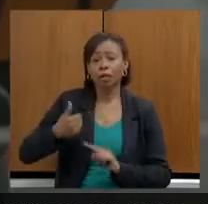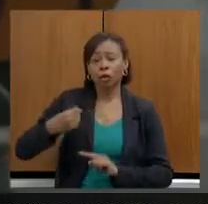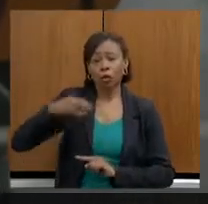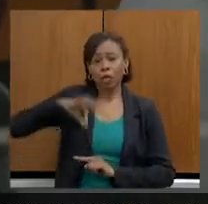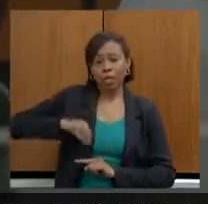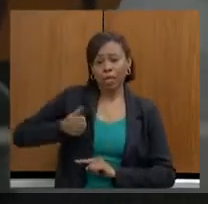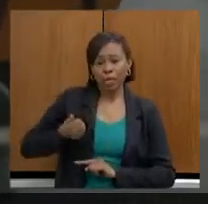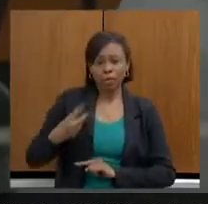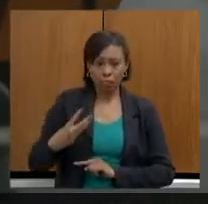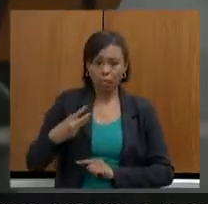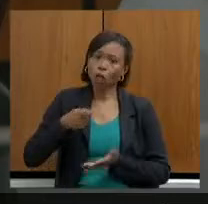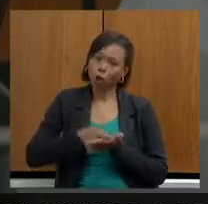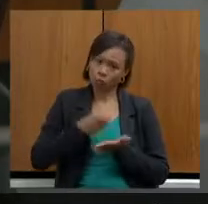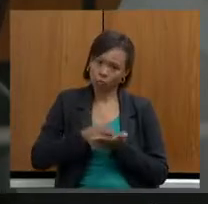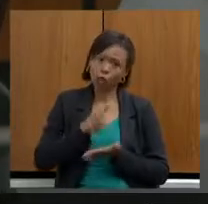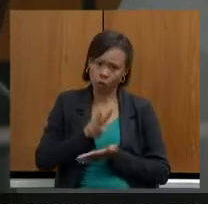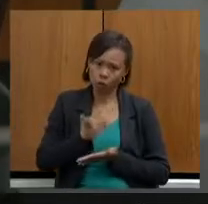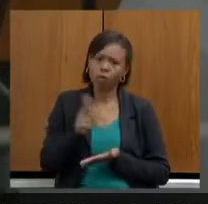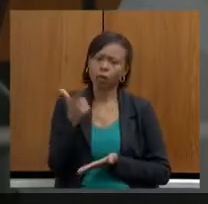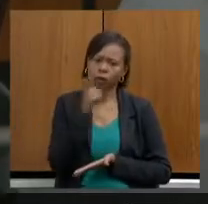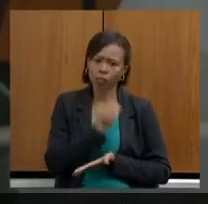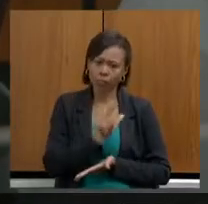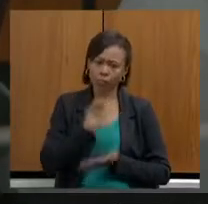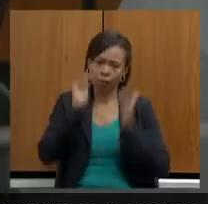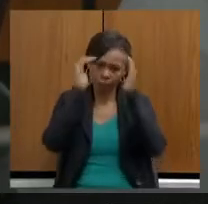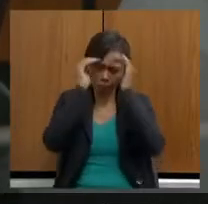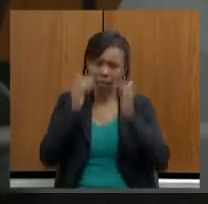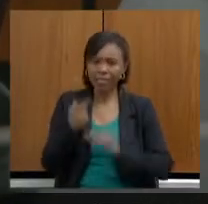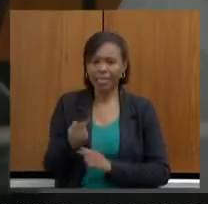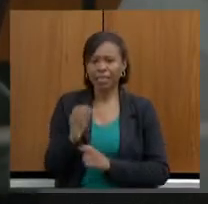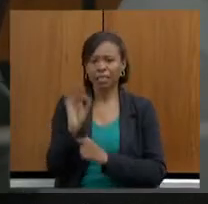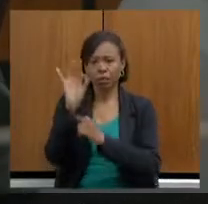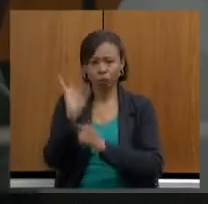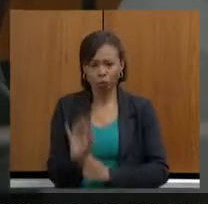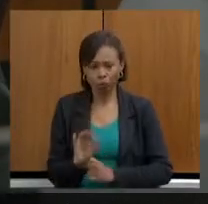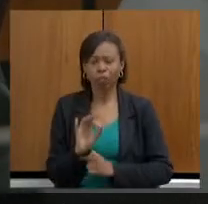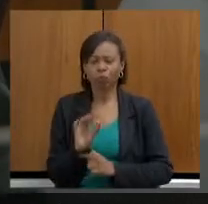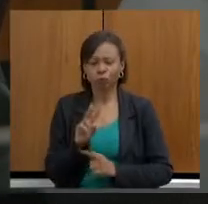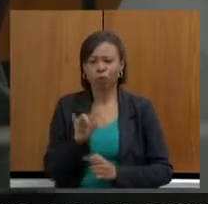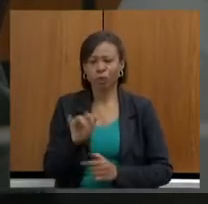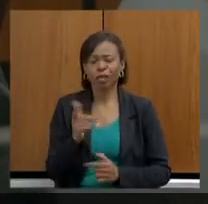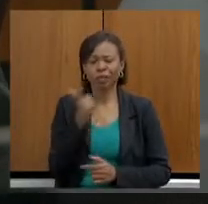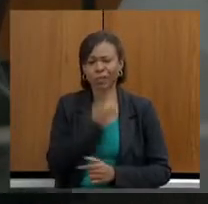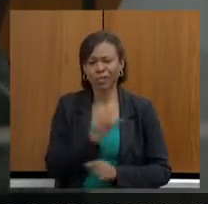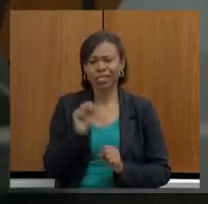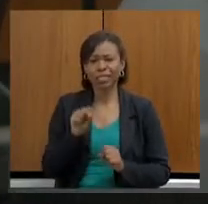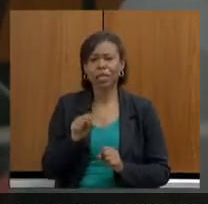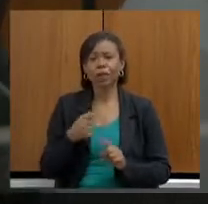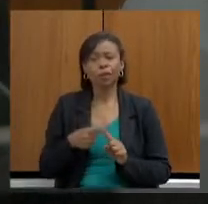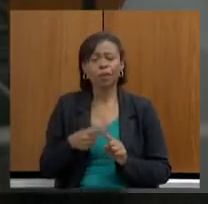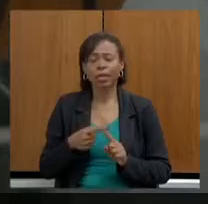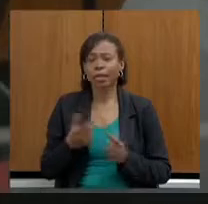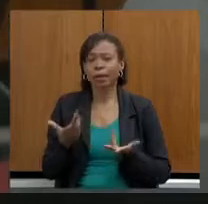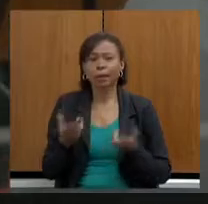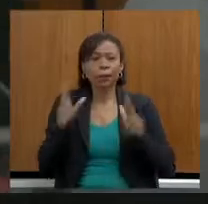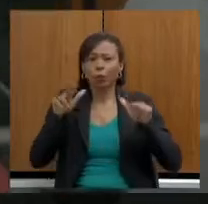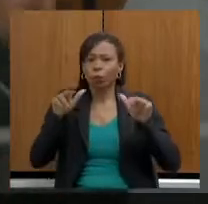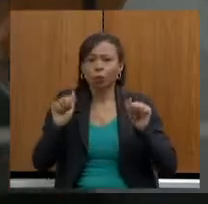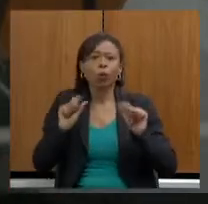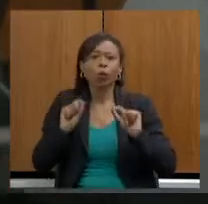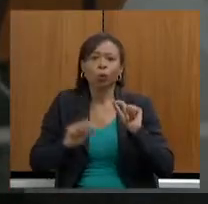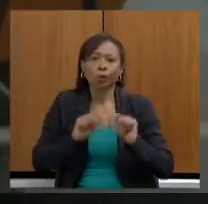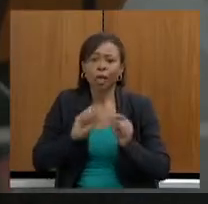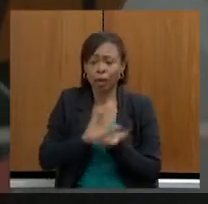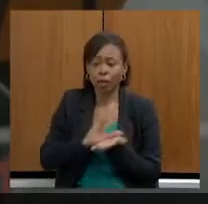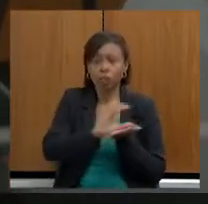que a nossa obrigação a gente vai conseguir chegar a e setenta por cento jamais admitiria sabe Deputado fazer um processo